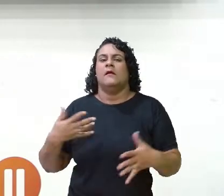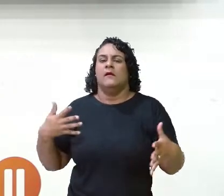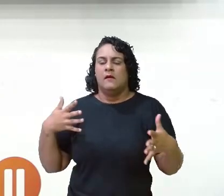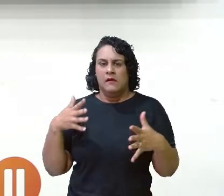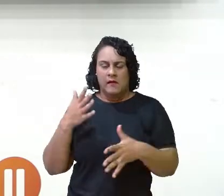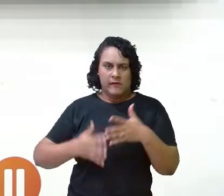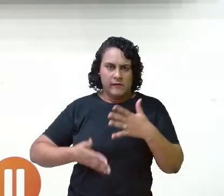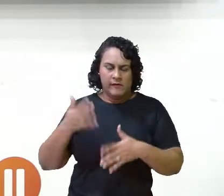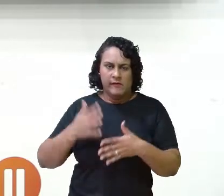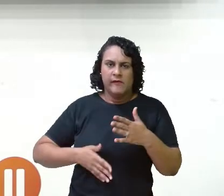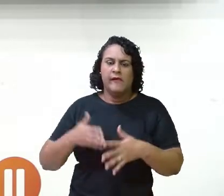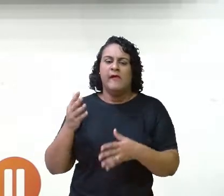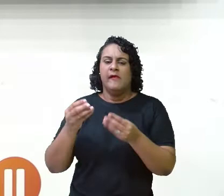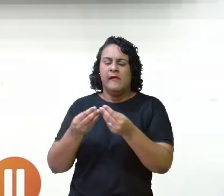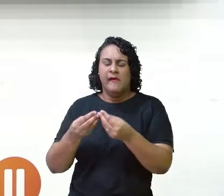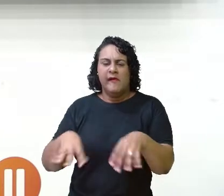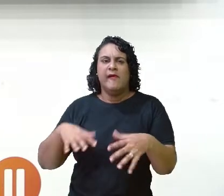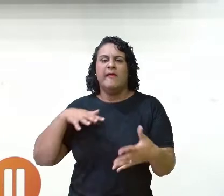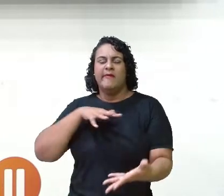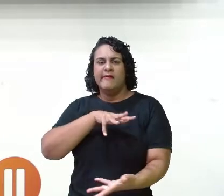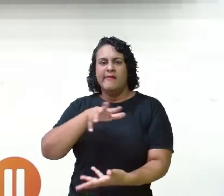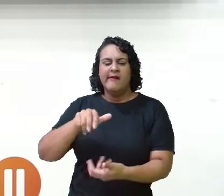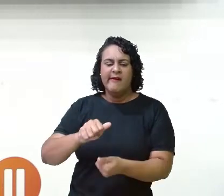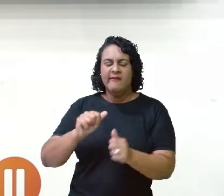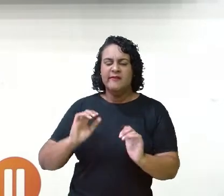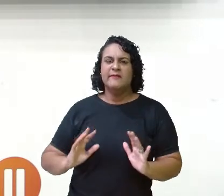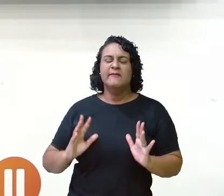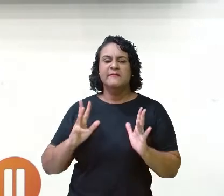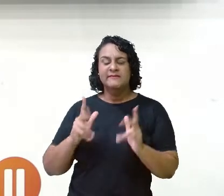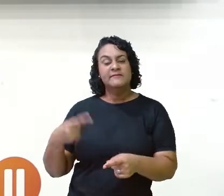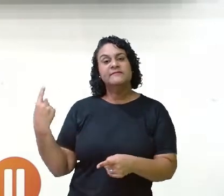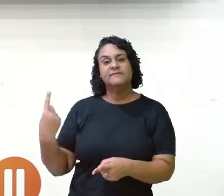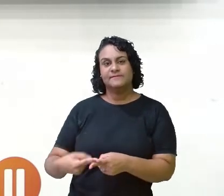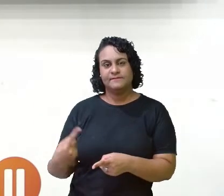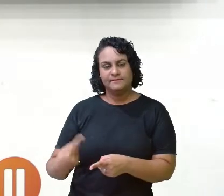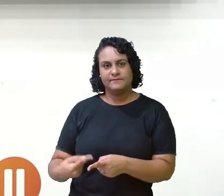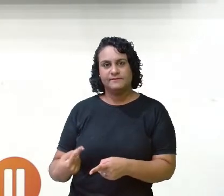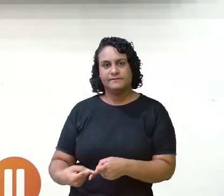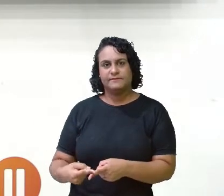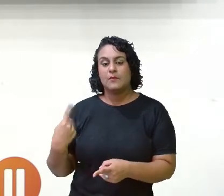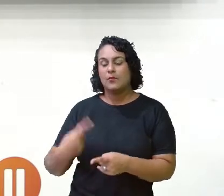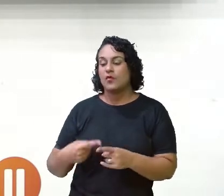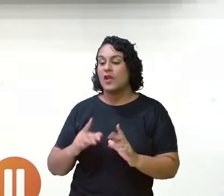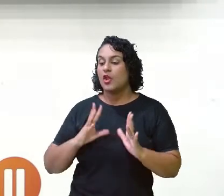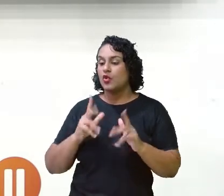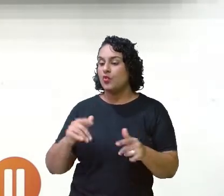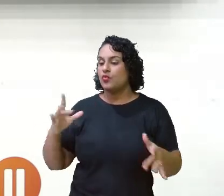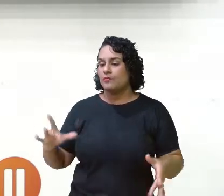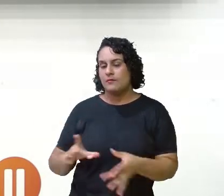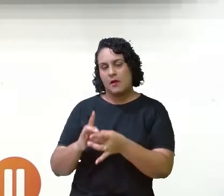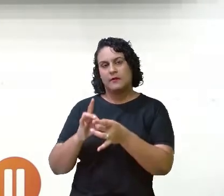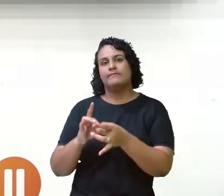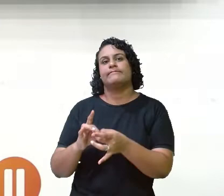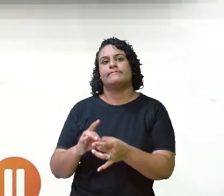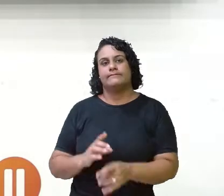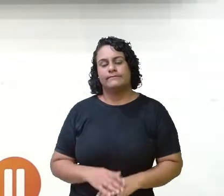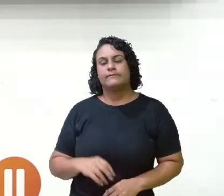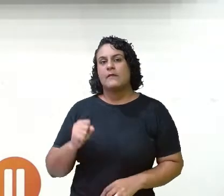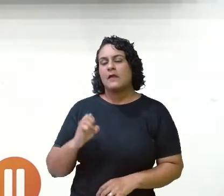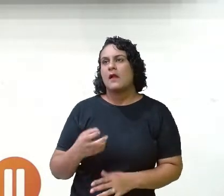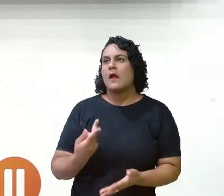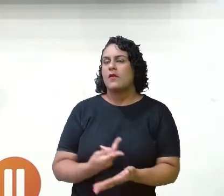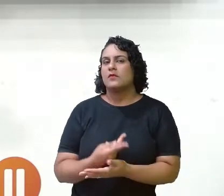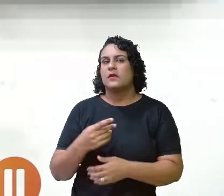atrapalhando, a gente está prejudicando o planeta inteiro. Por quê? Porque tudo está interligado. Se acontece